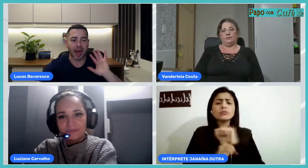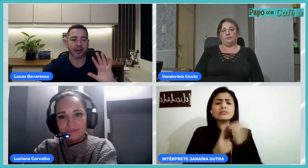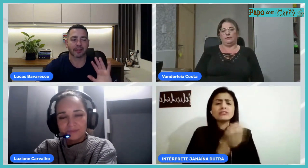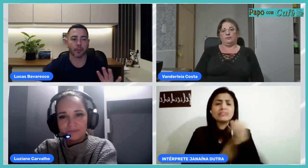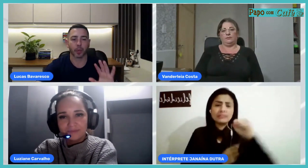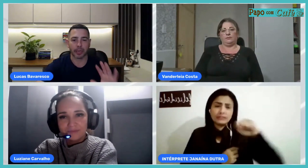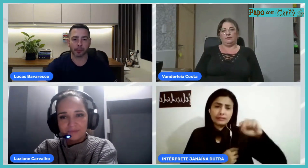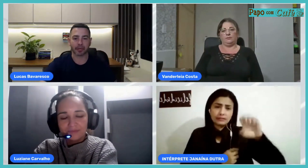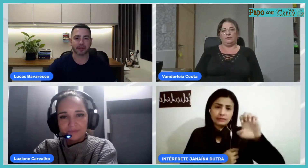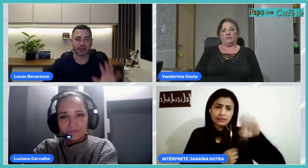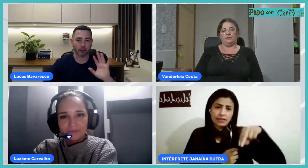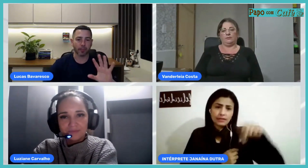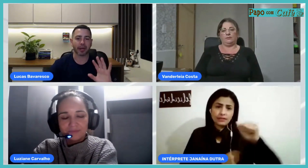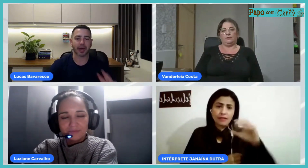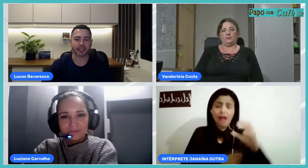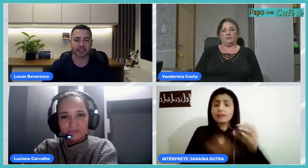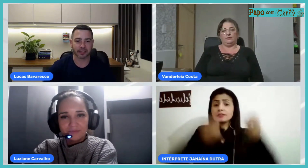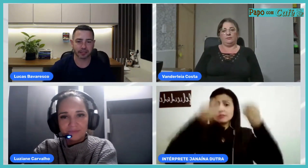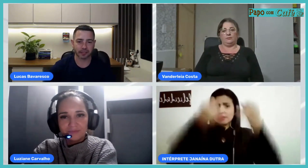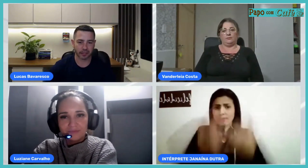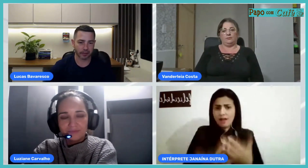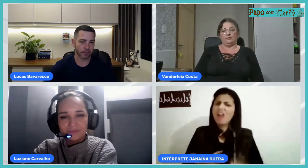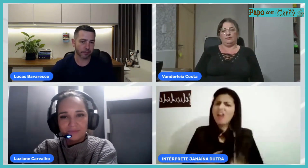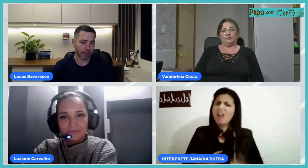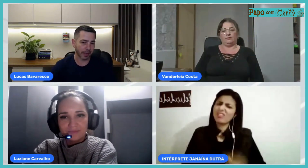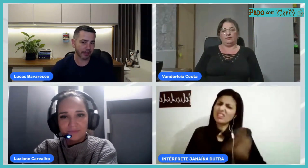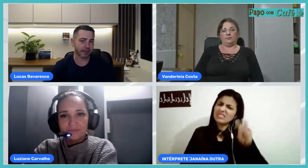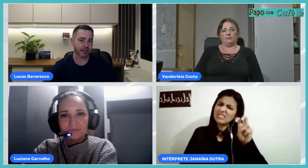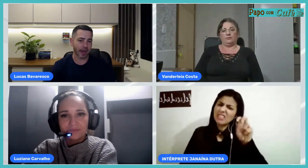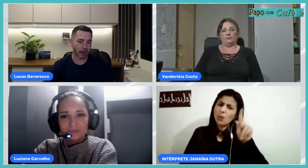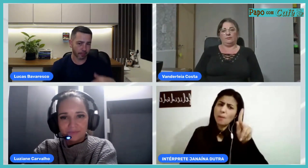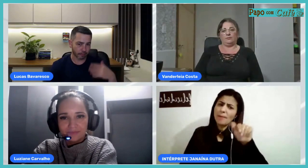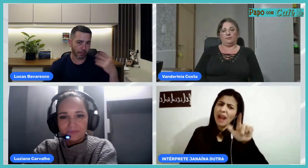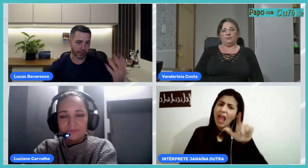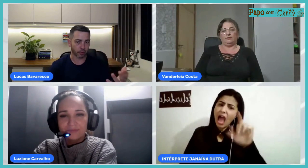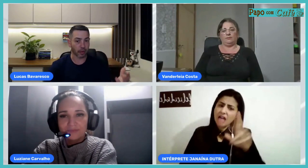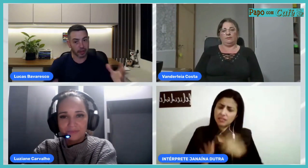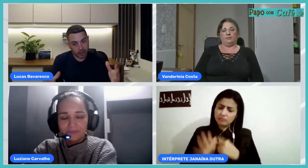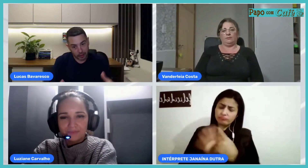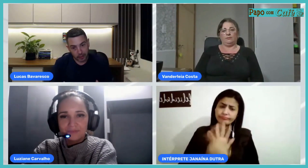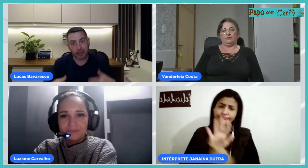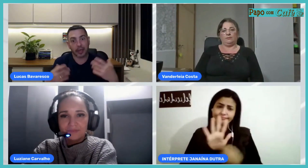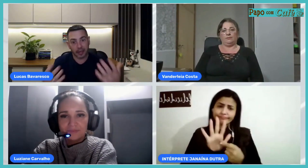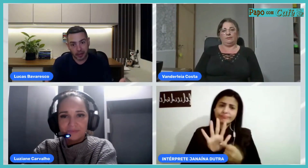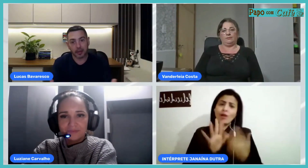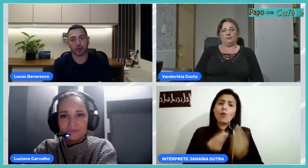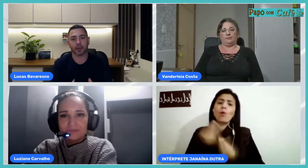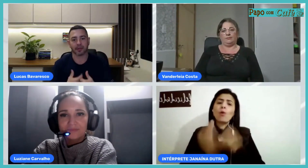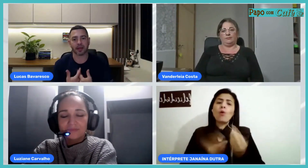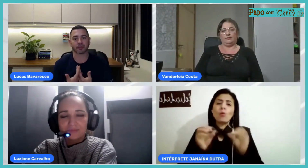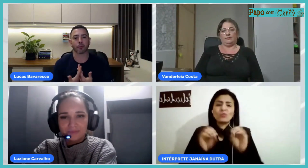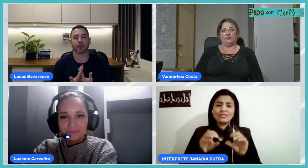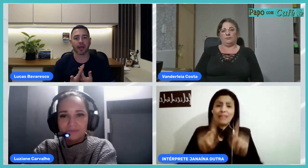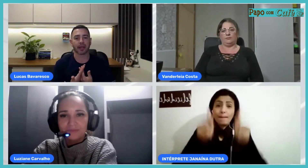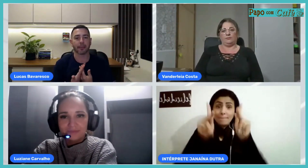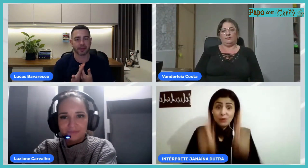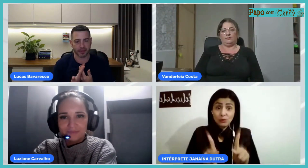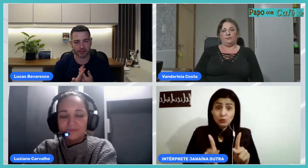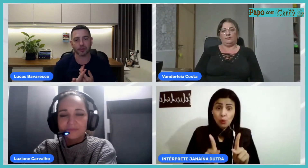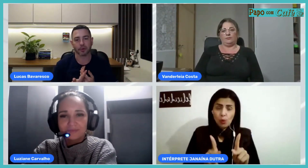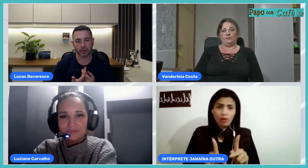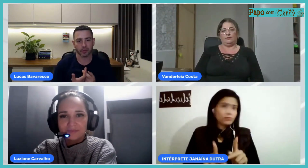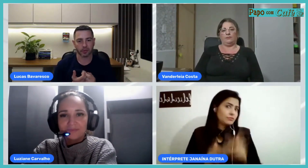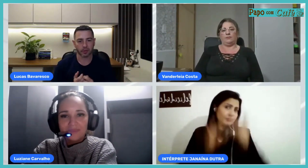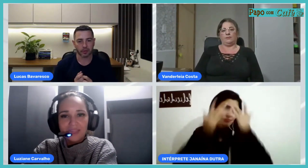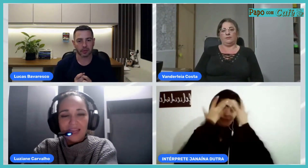5 pilares, é um programa montado em 5 pilares para ensinar uma pessoa leiga começar a se comunicar em Libras,